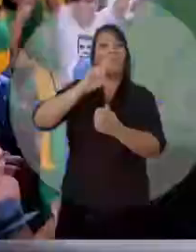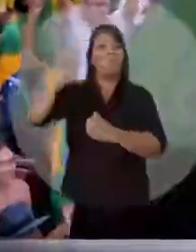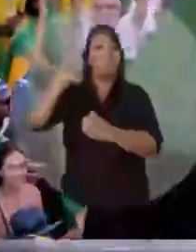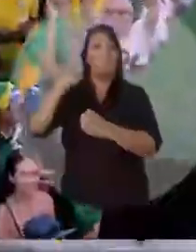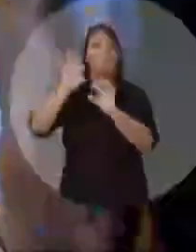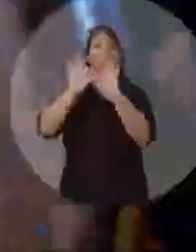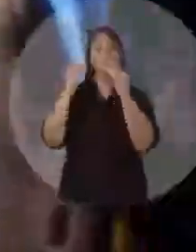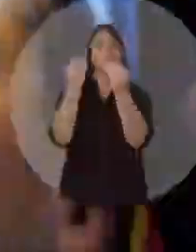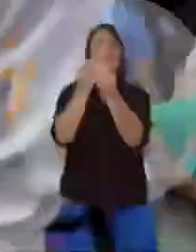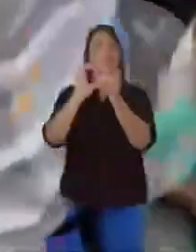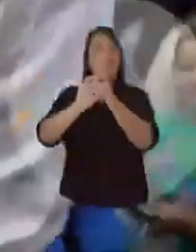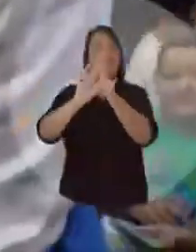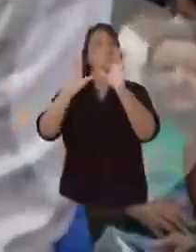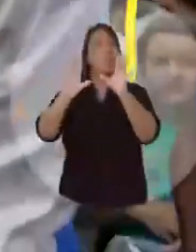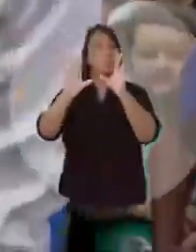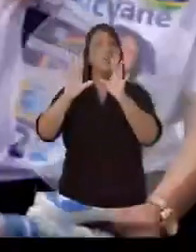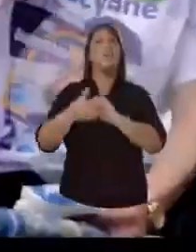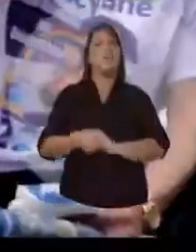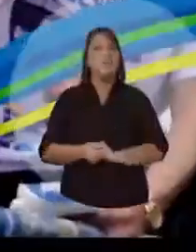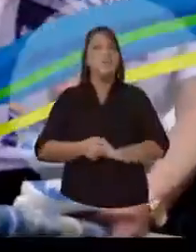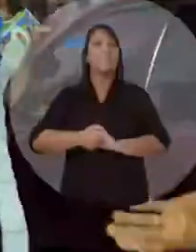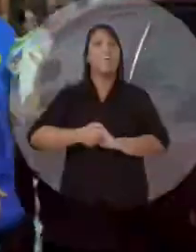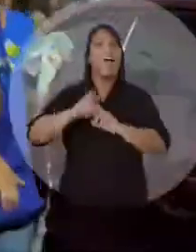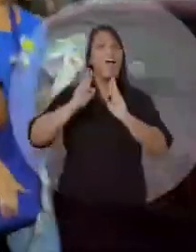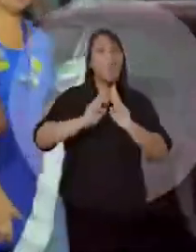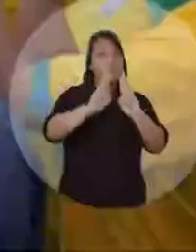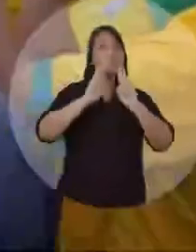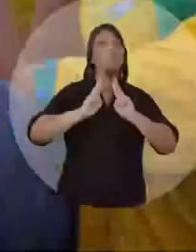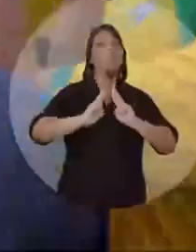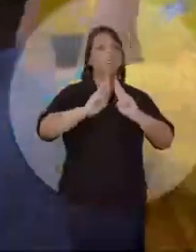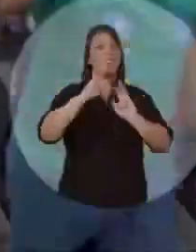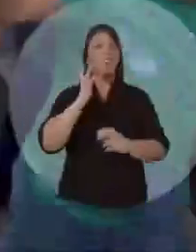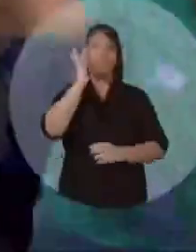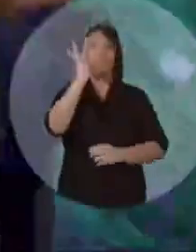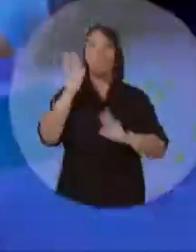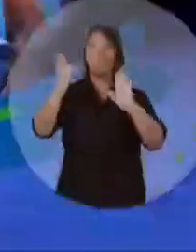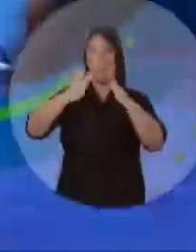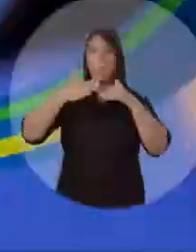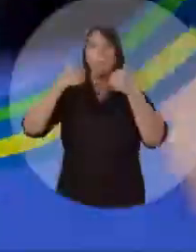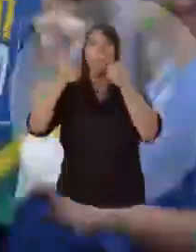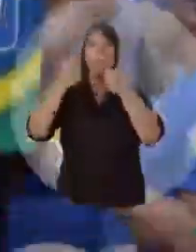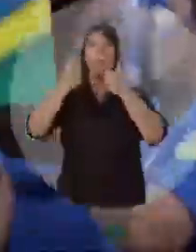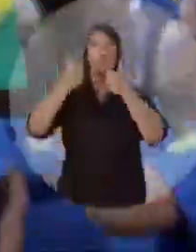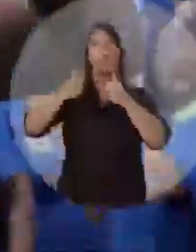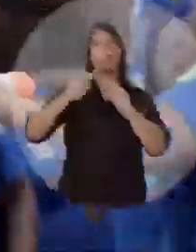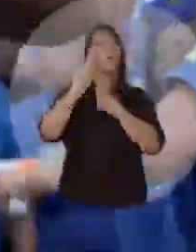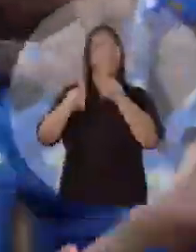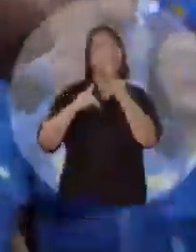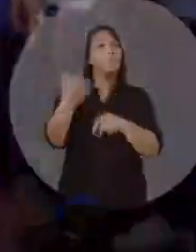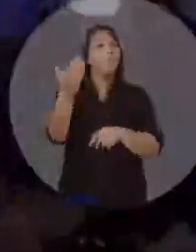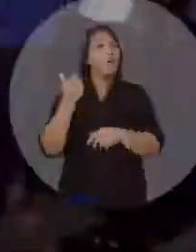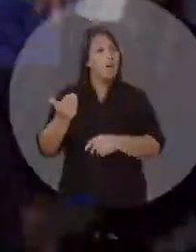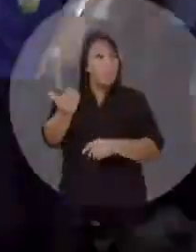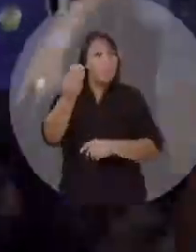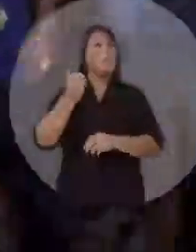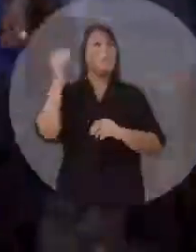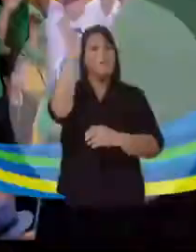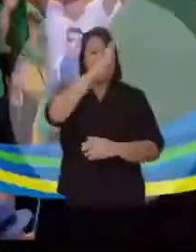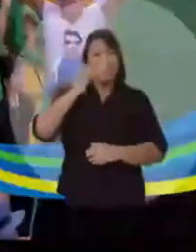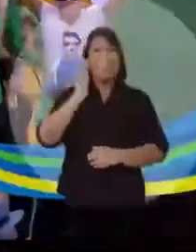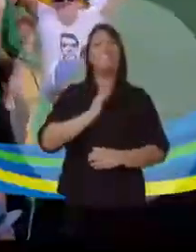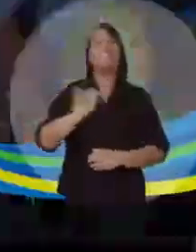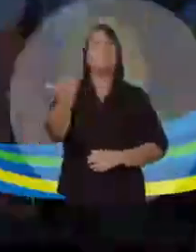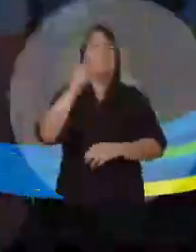com Deus família e liberdade Vamos dar um banho de esperança em um futuro melhor para o nosso povo simbora